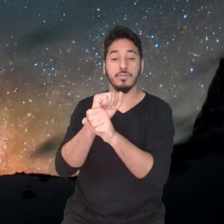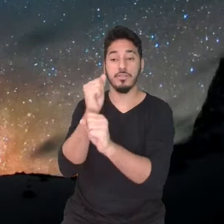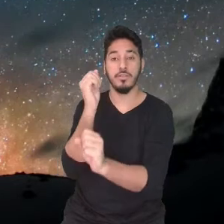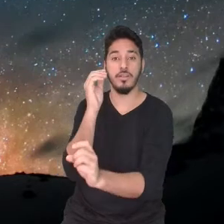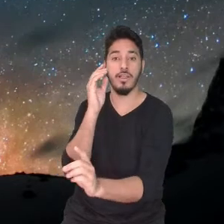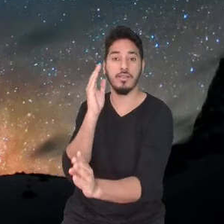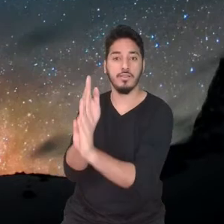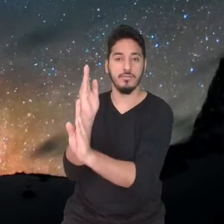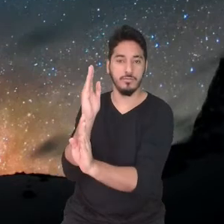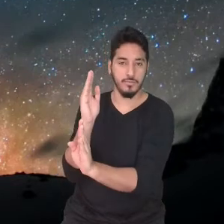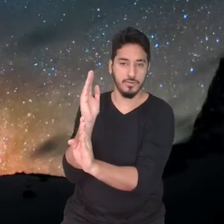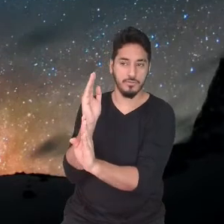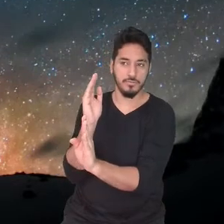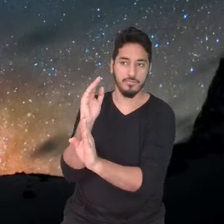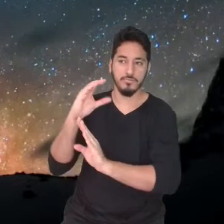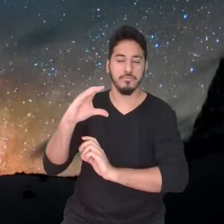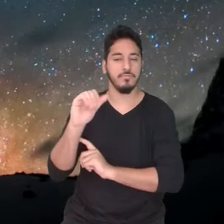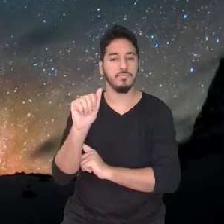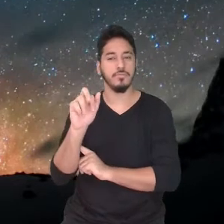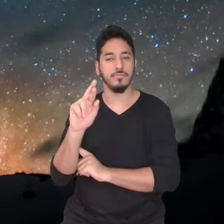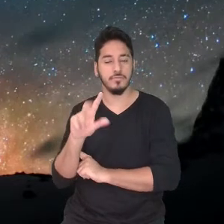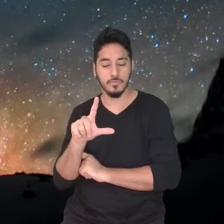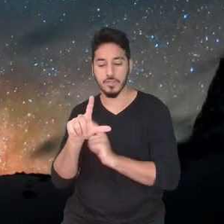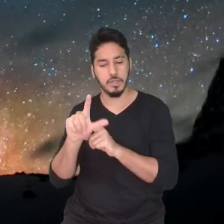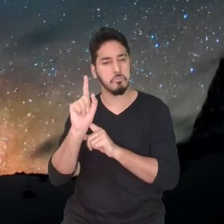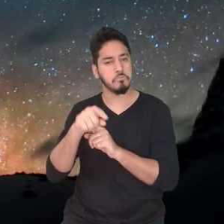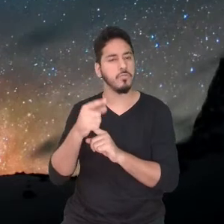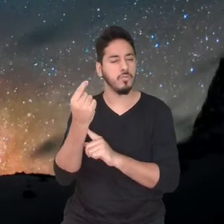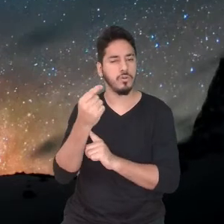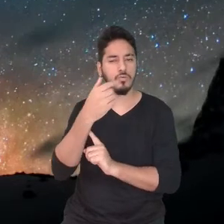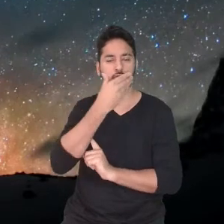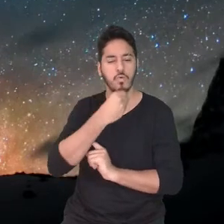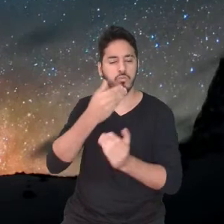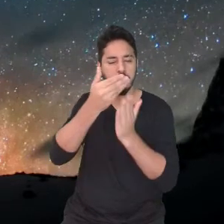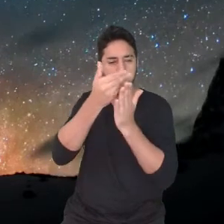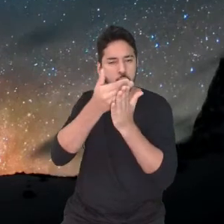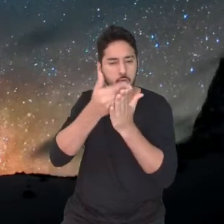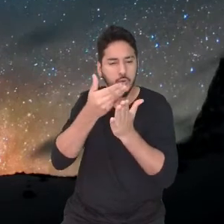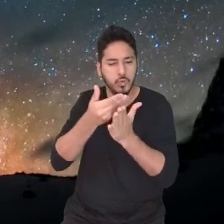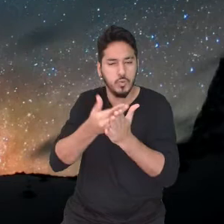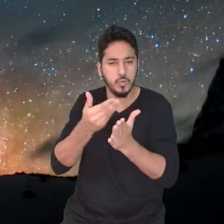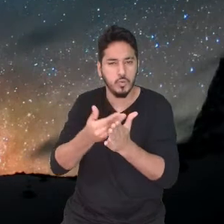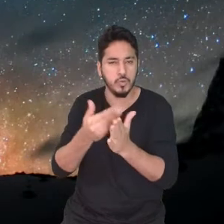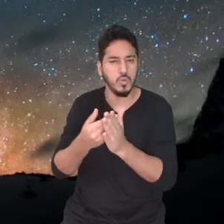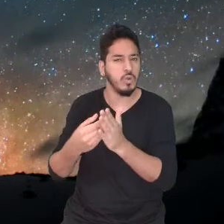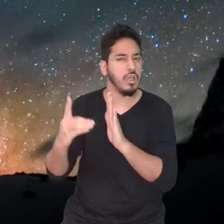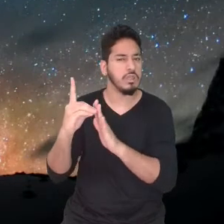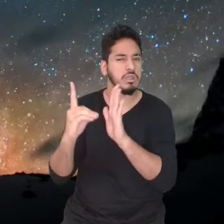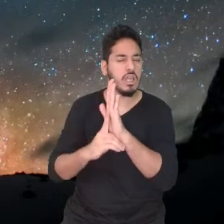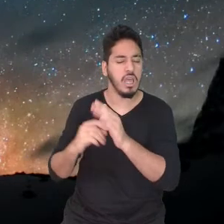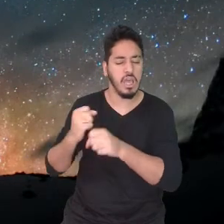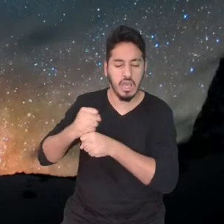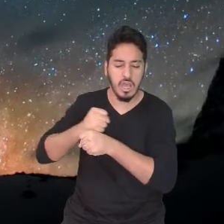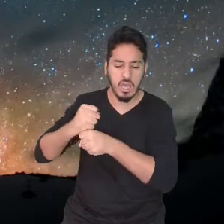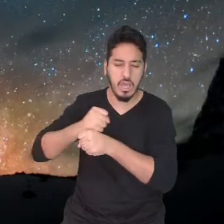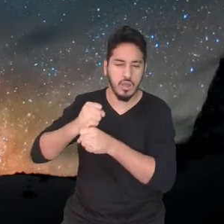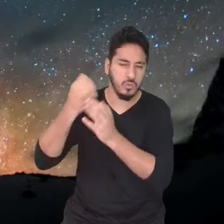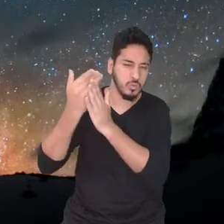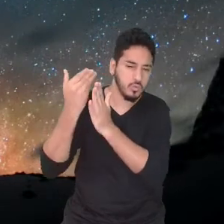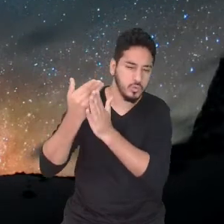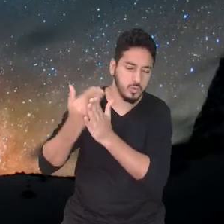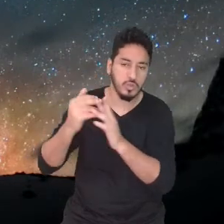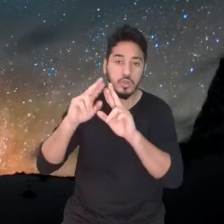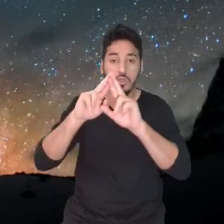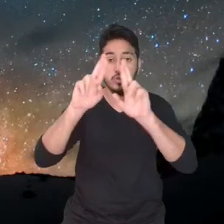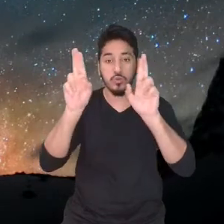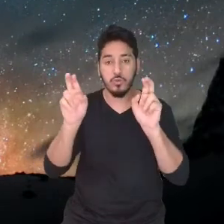descoberto. Carl Sagan foi uma pessoa que se dedicou a estudar o universo. Ele passou décadas da vida dele estudando o universo.